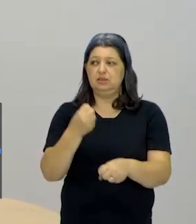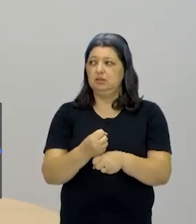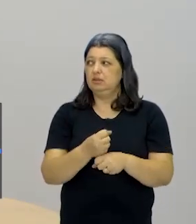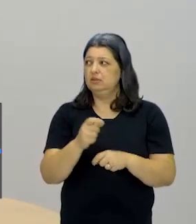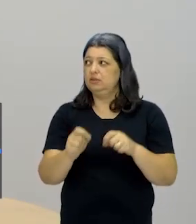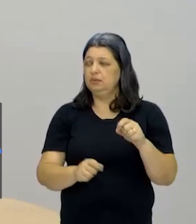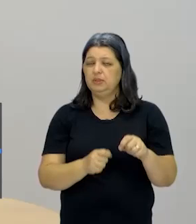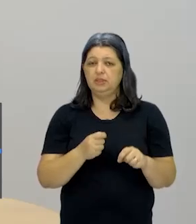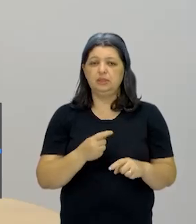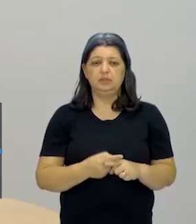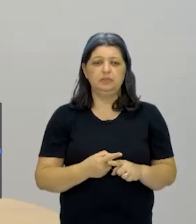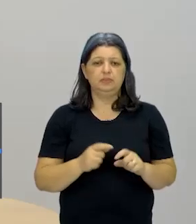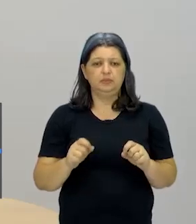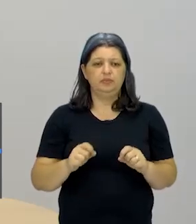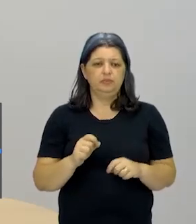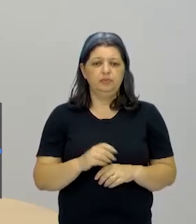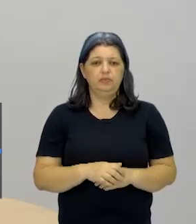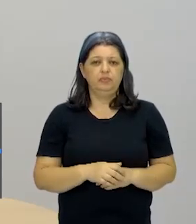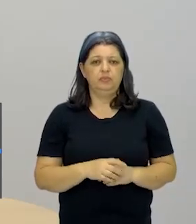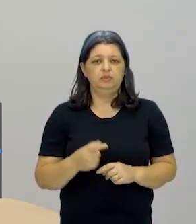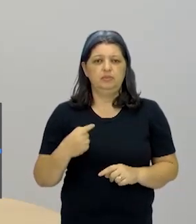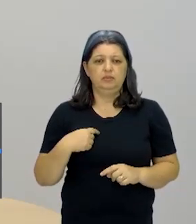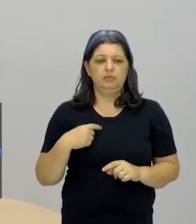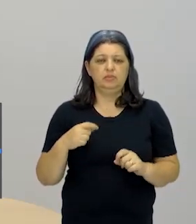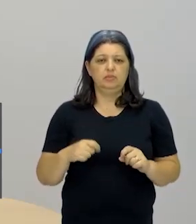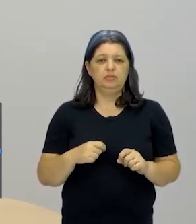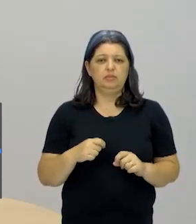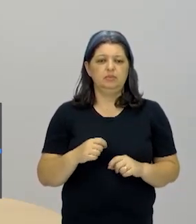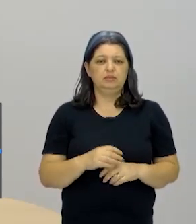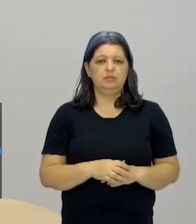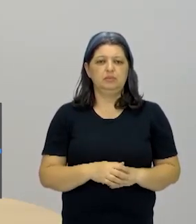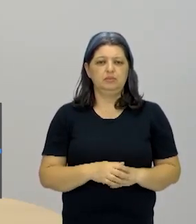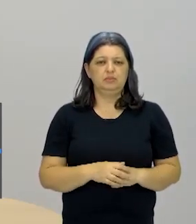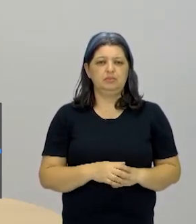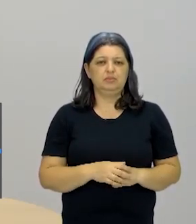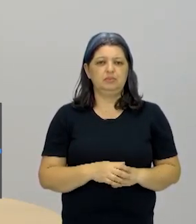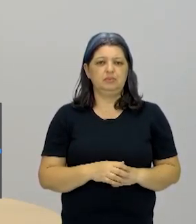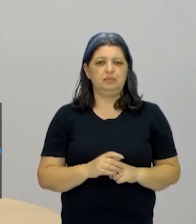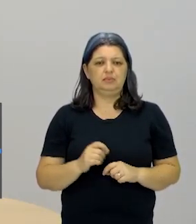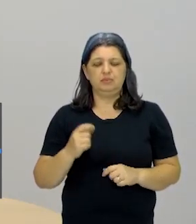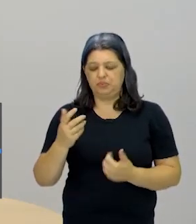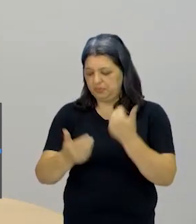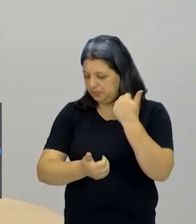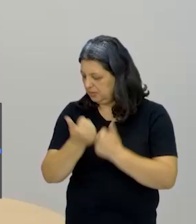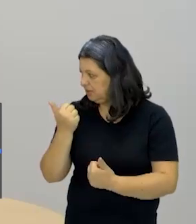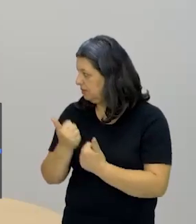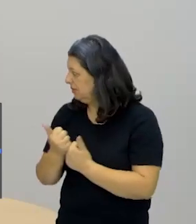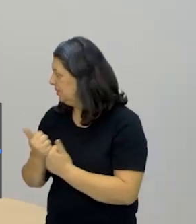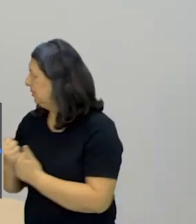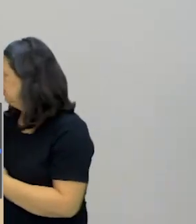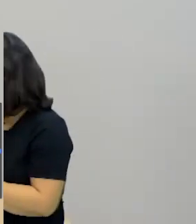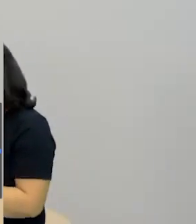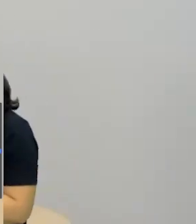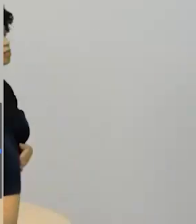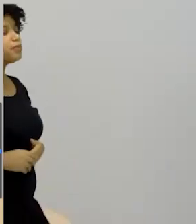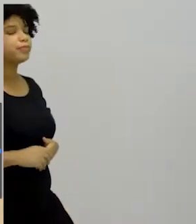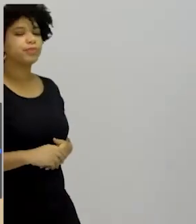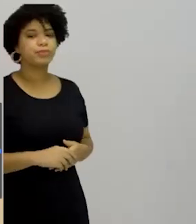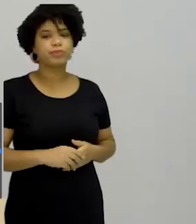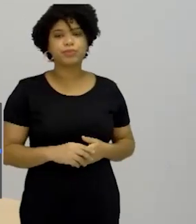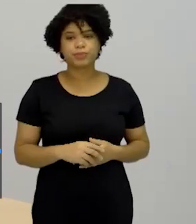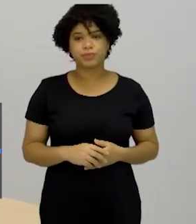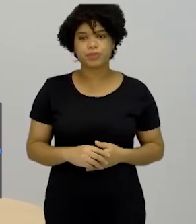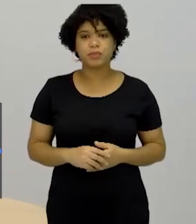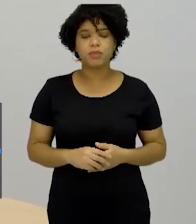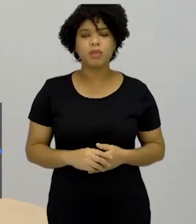As relações humanas, as relações de trabalho, as relações de convívio, elas estão se modificando. Não estão piores ou melhores,